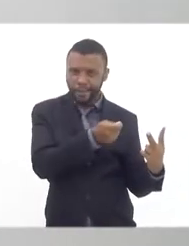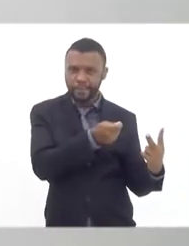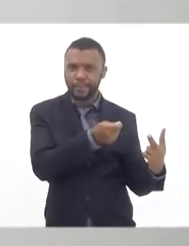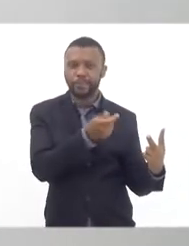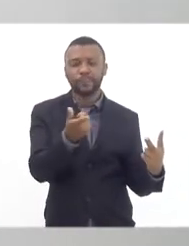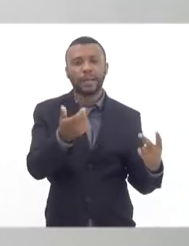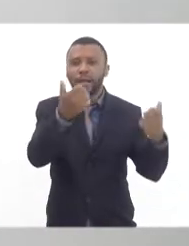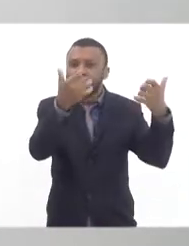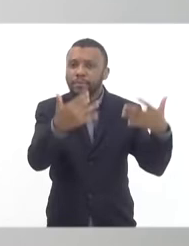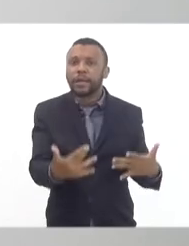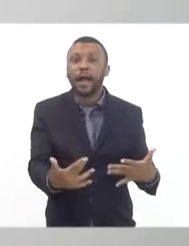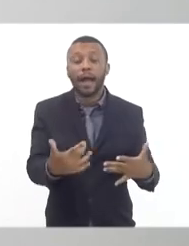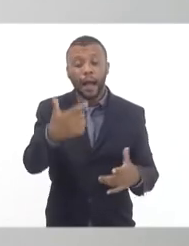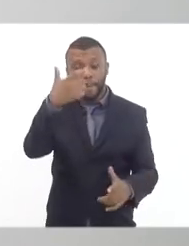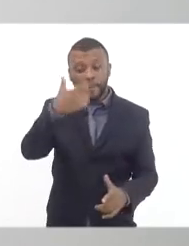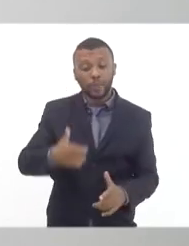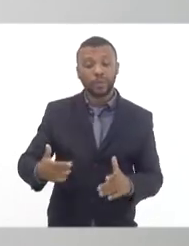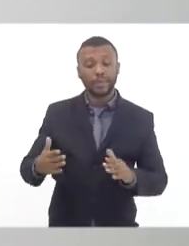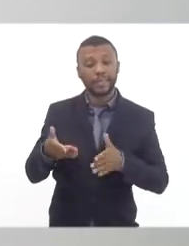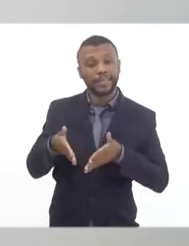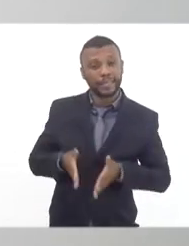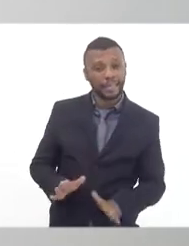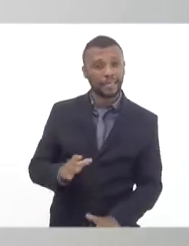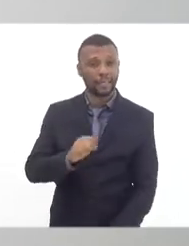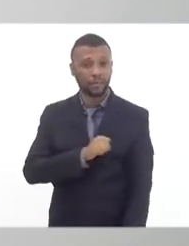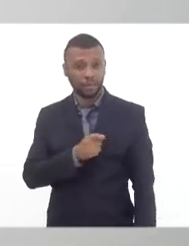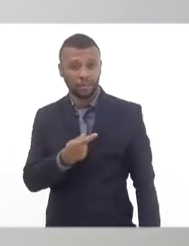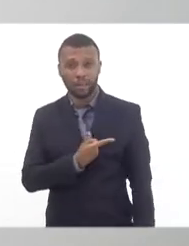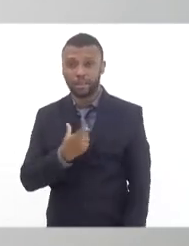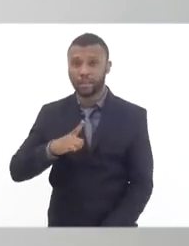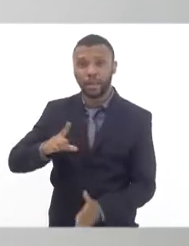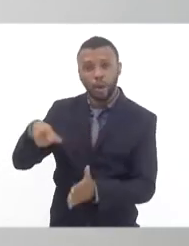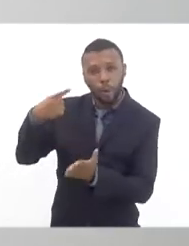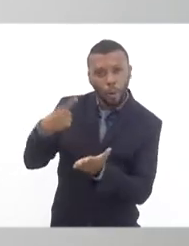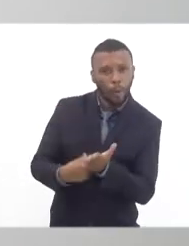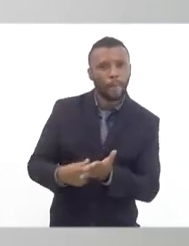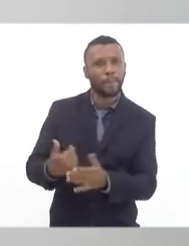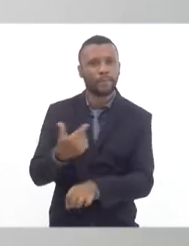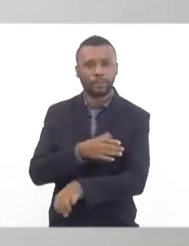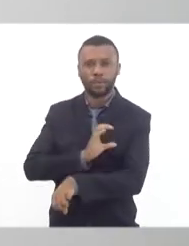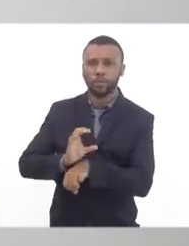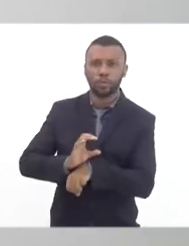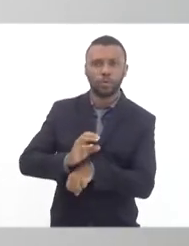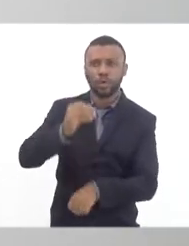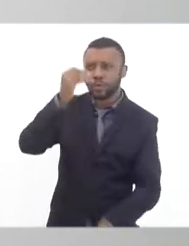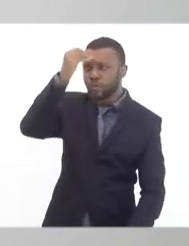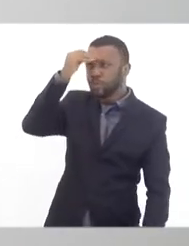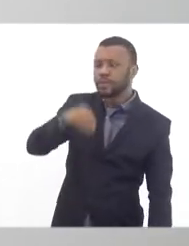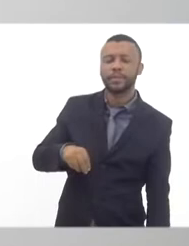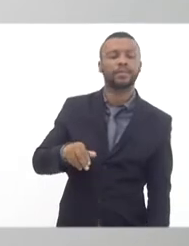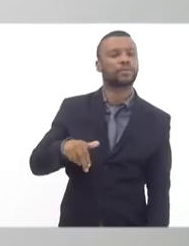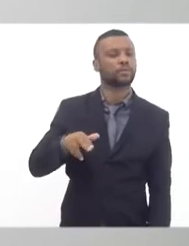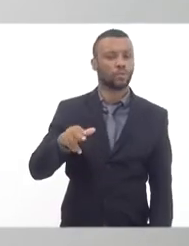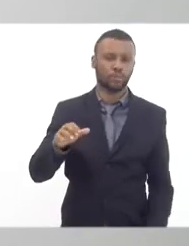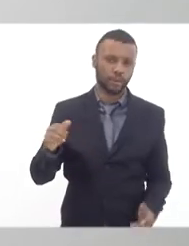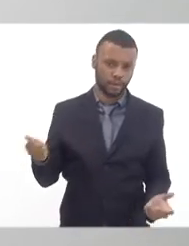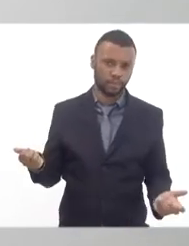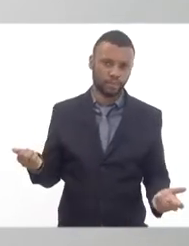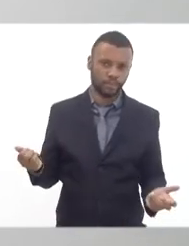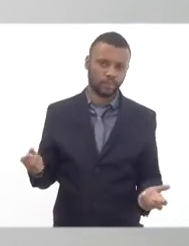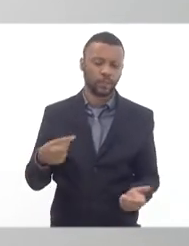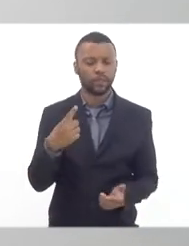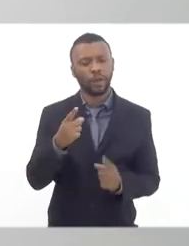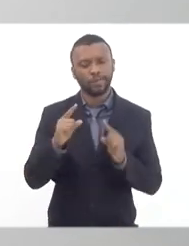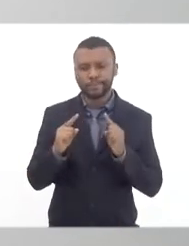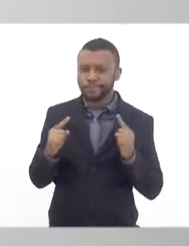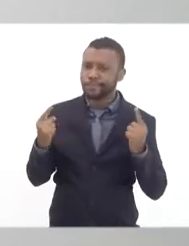é gonçalense e tem compromisso com o futuro e com a cultura não desiste. Né? E aí eu fui lá naquela reunião, avisei uma pessoa de gente